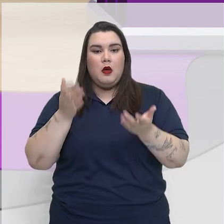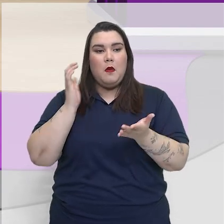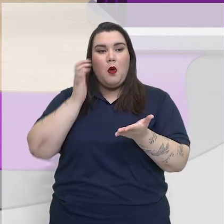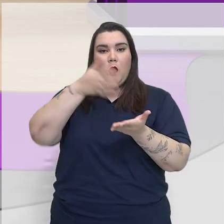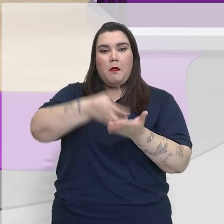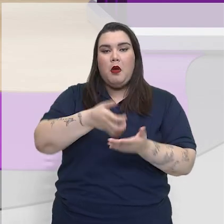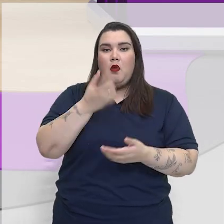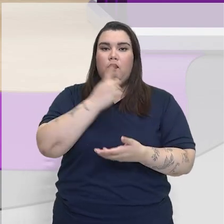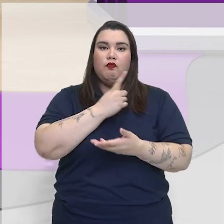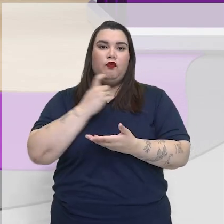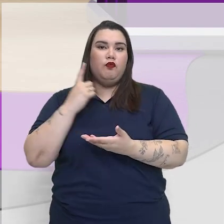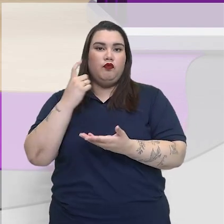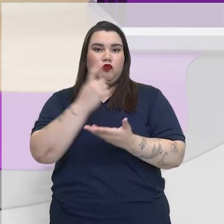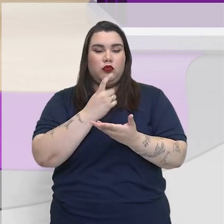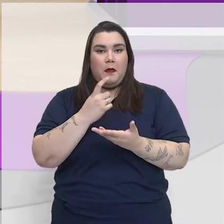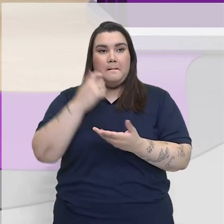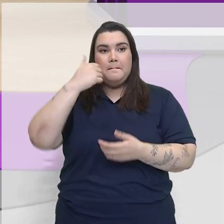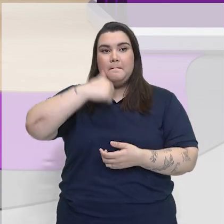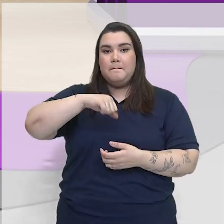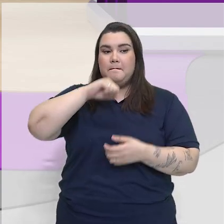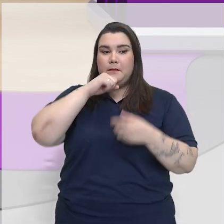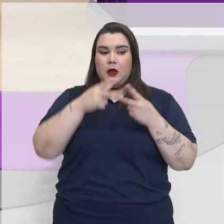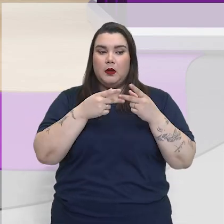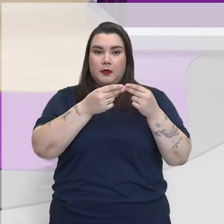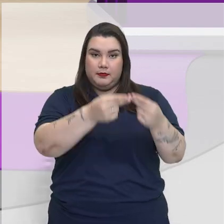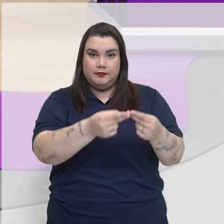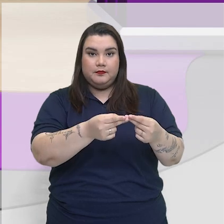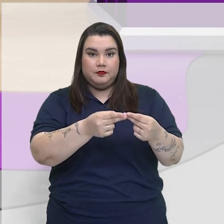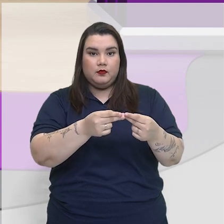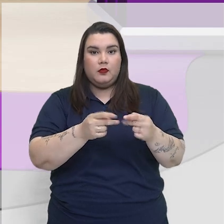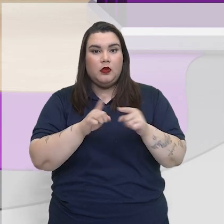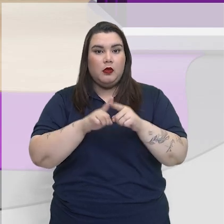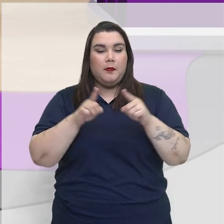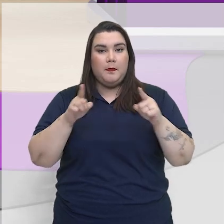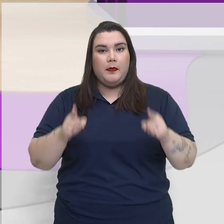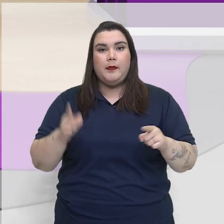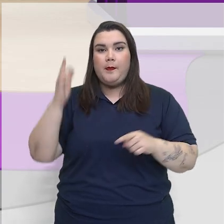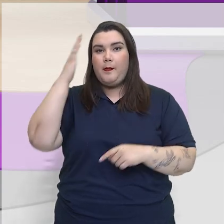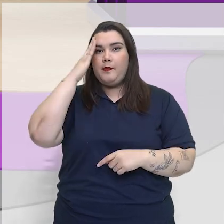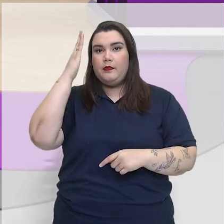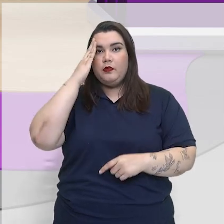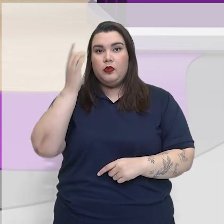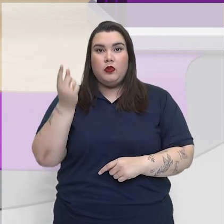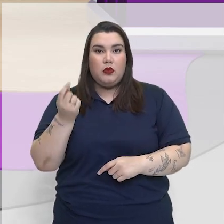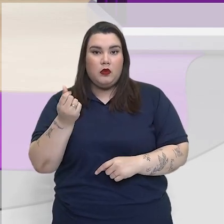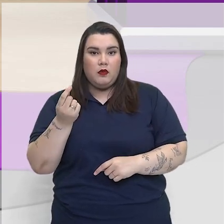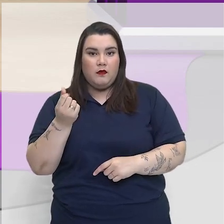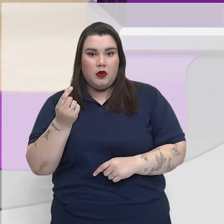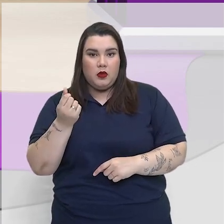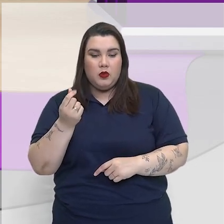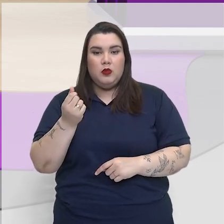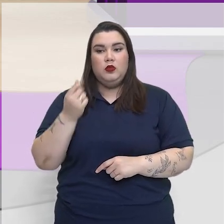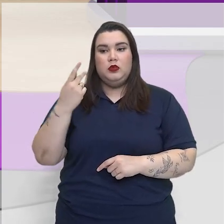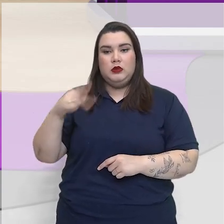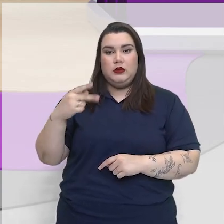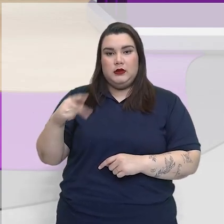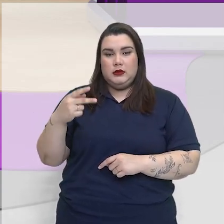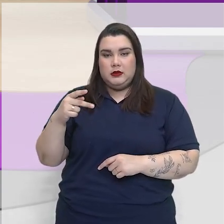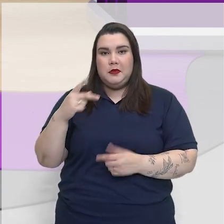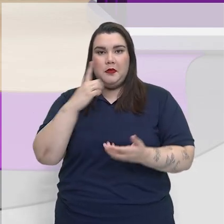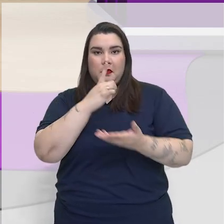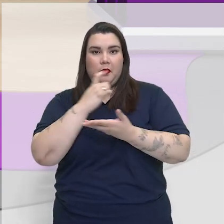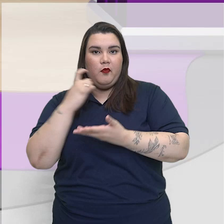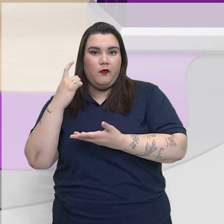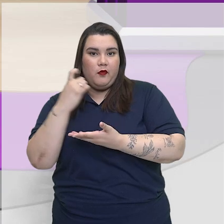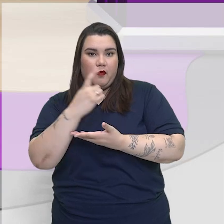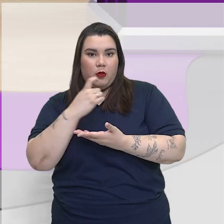um perfume de presente, mas sabendo do valor do presente ou sabendo o